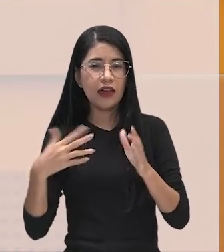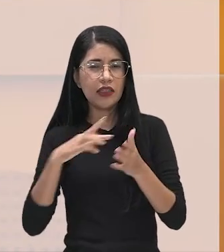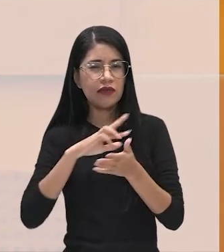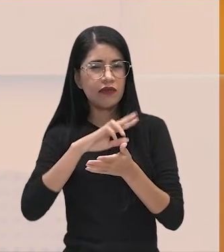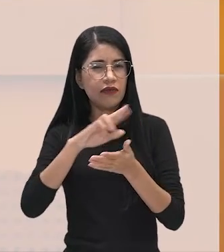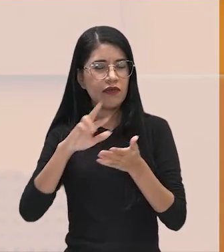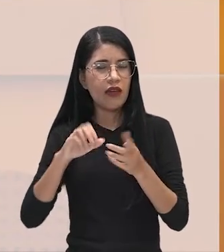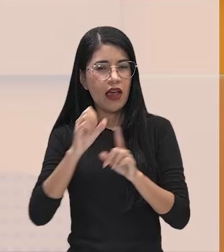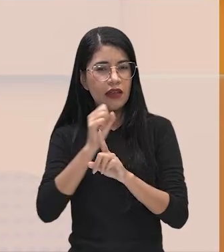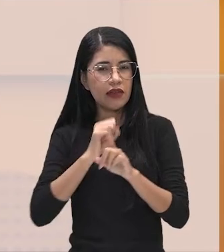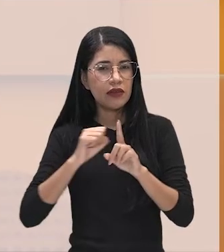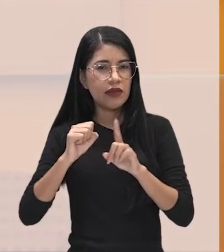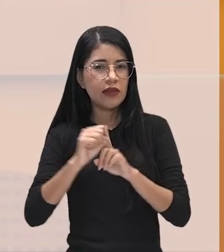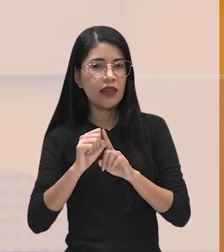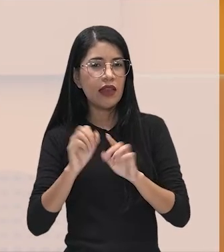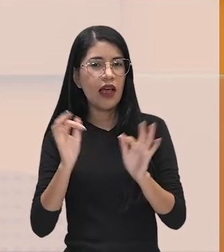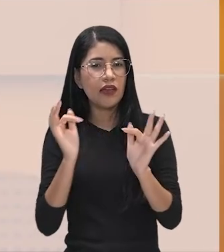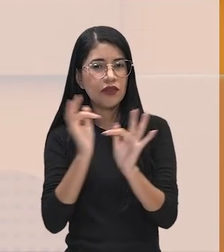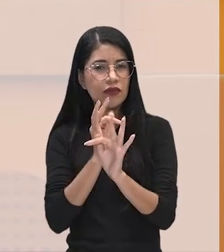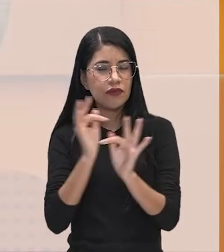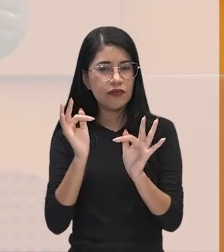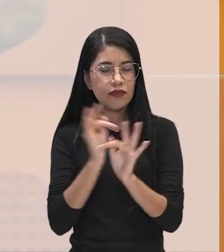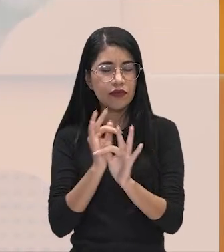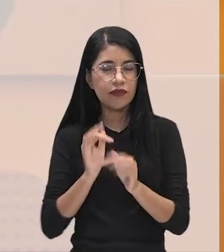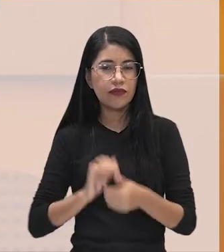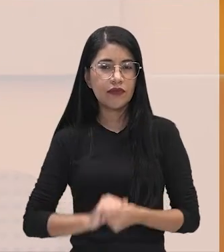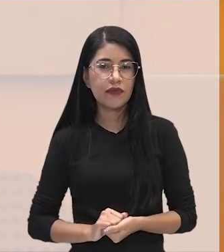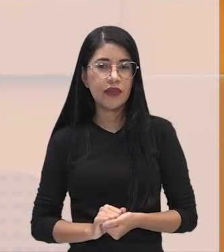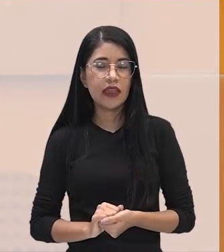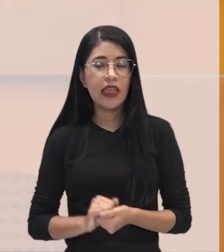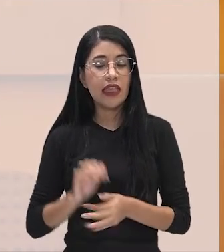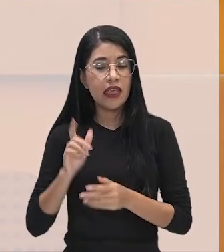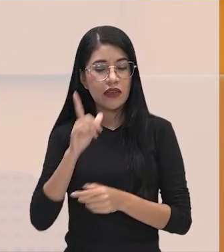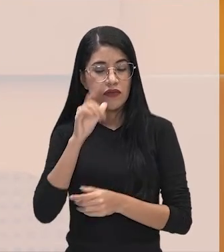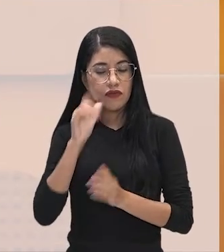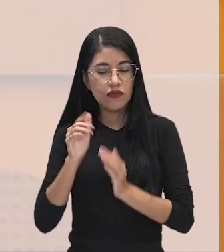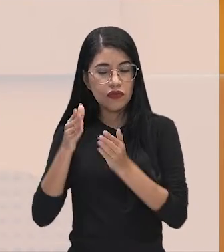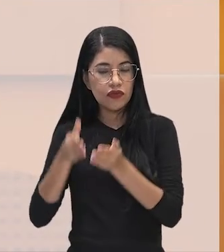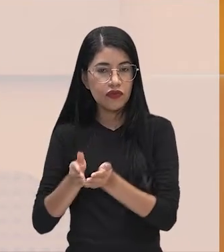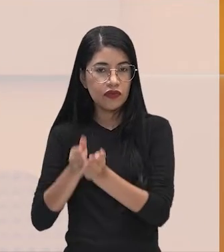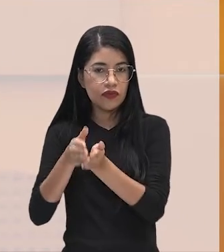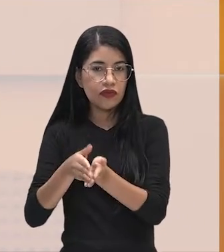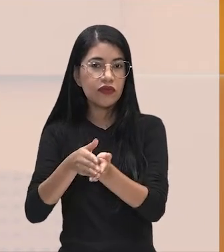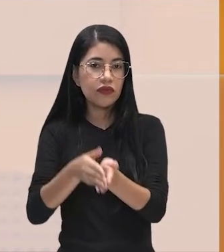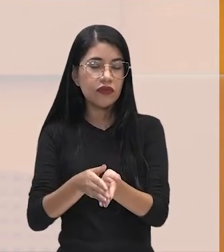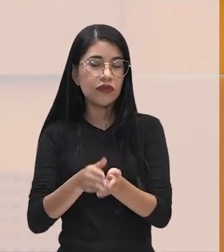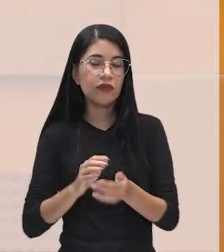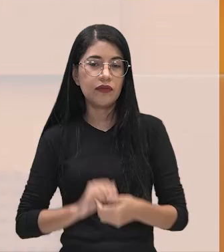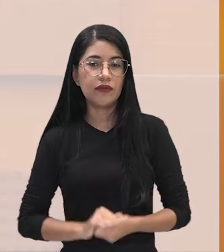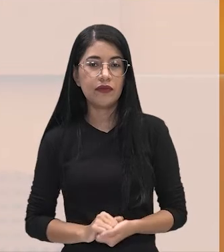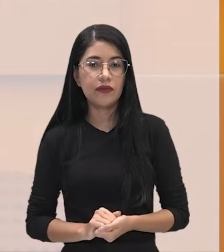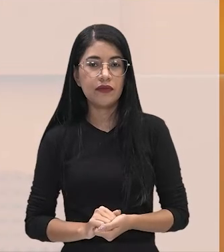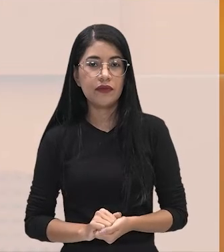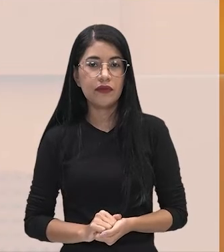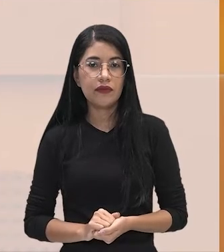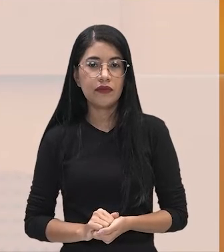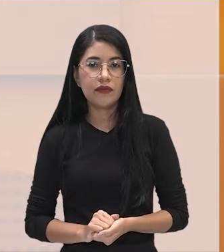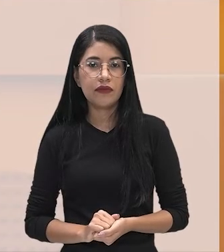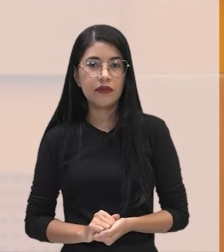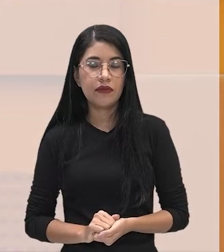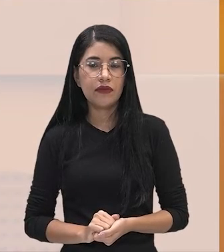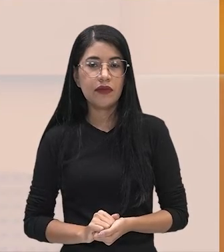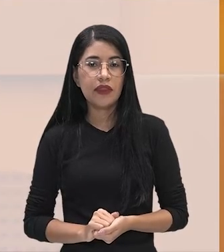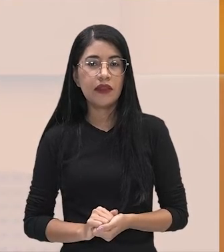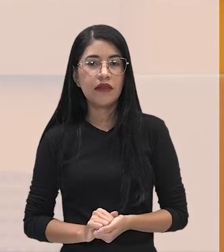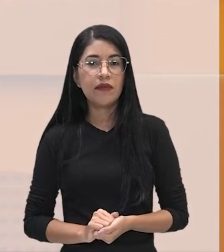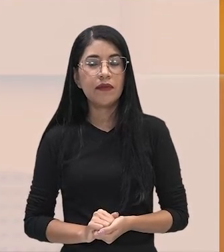grande sociedade que era, então, aí os povos navegadores do mar Mediterrâneo, os fenícios. Então a gente passa,